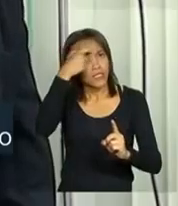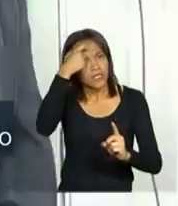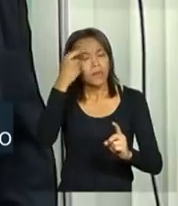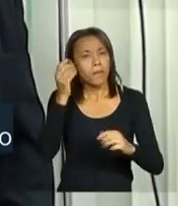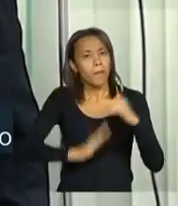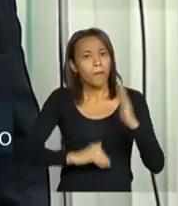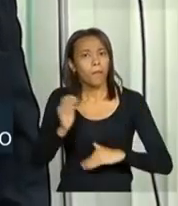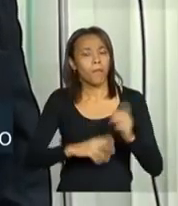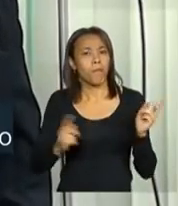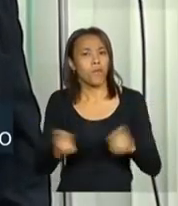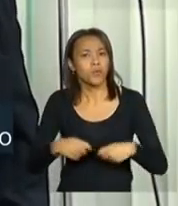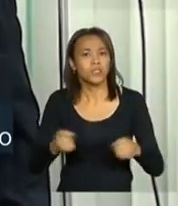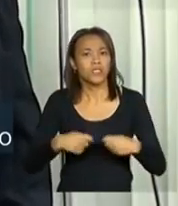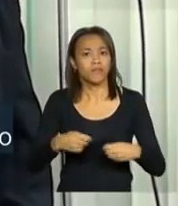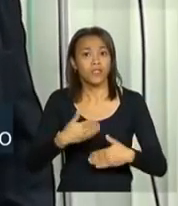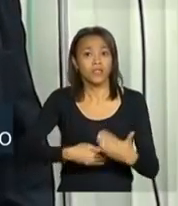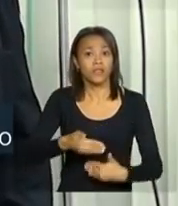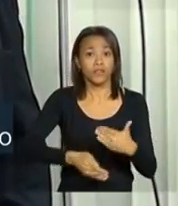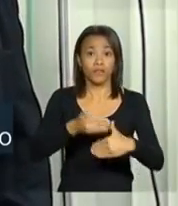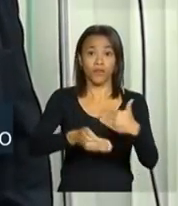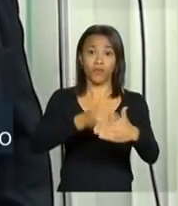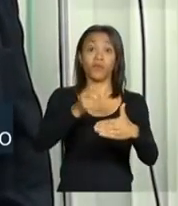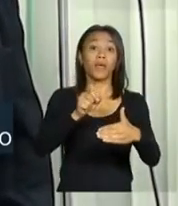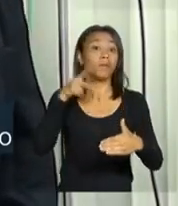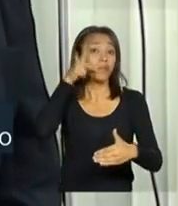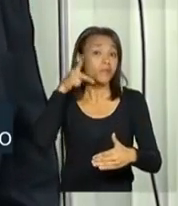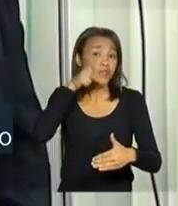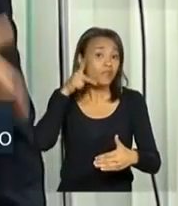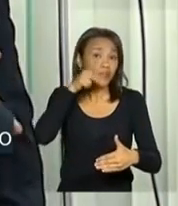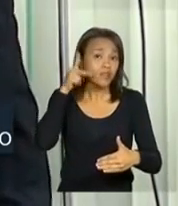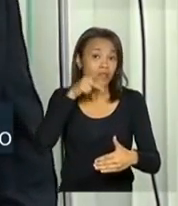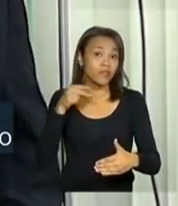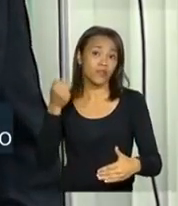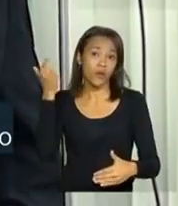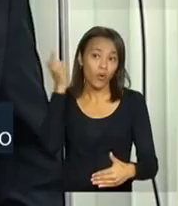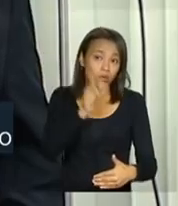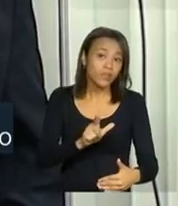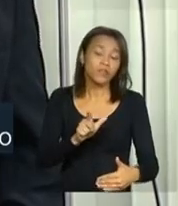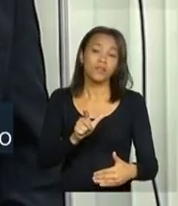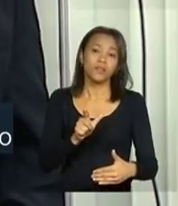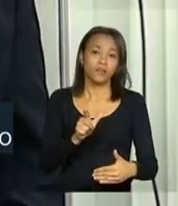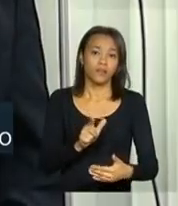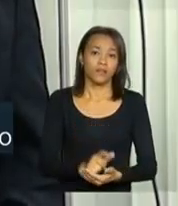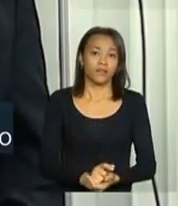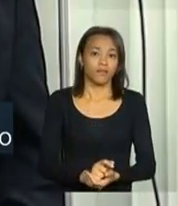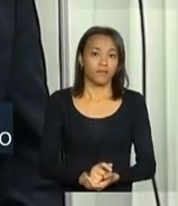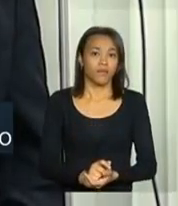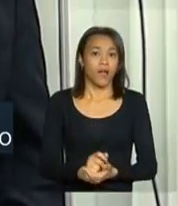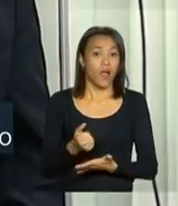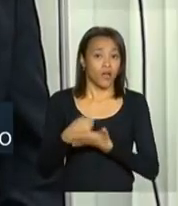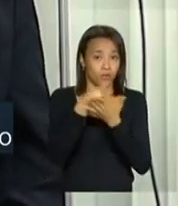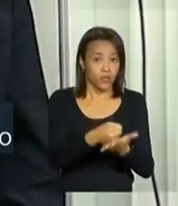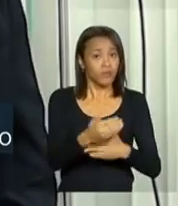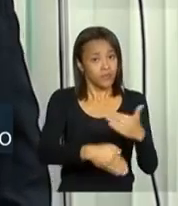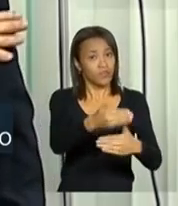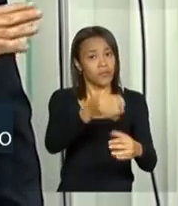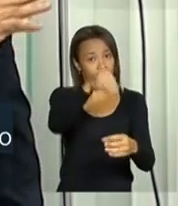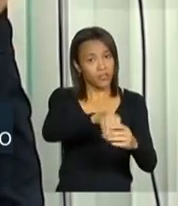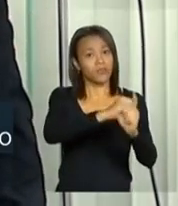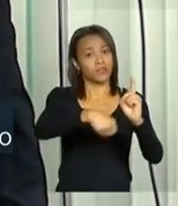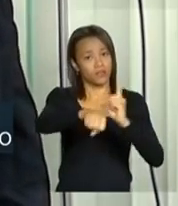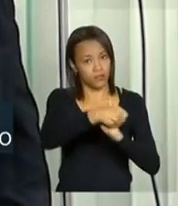desenvolver bases para o desenvolvimento de políticas públicas que interfiram no próprio desenvolvimento da sociedade, na